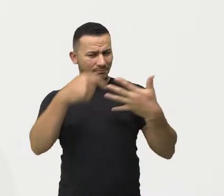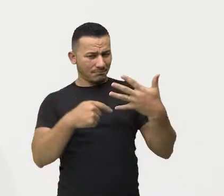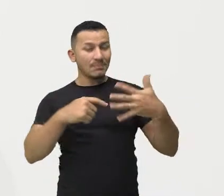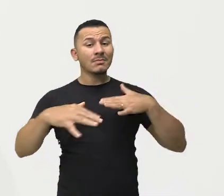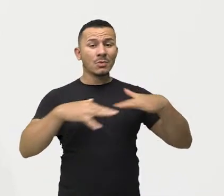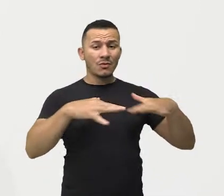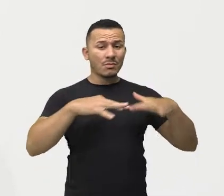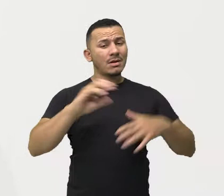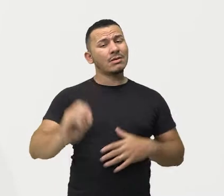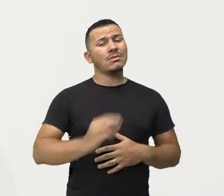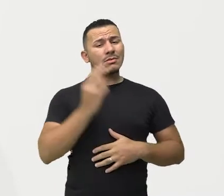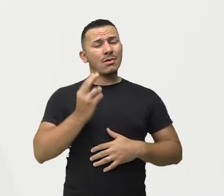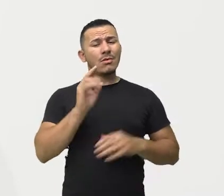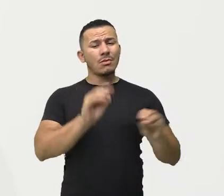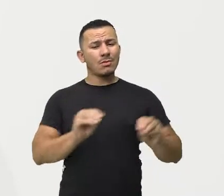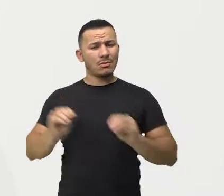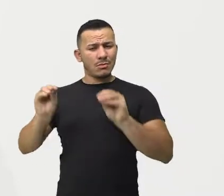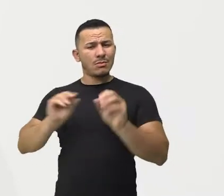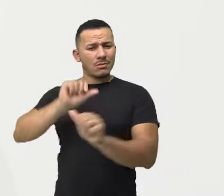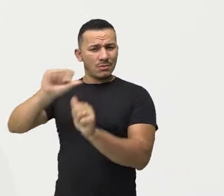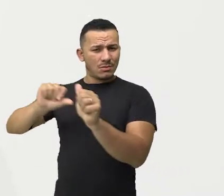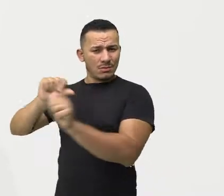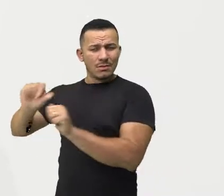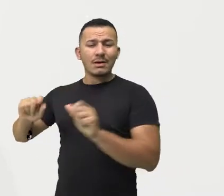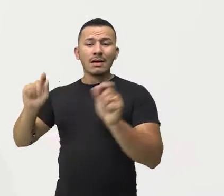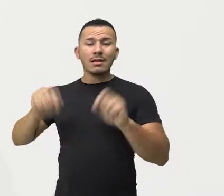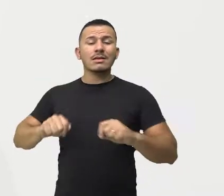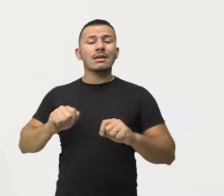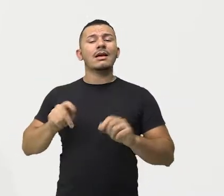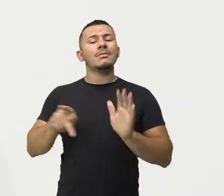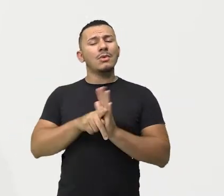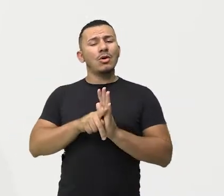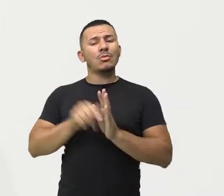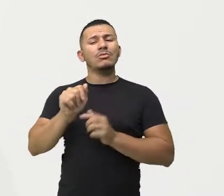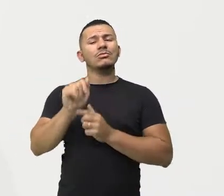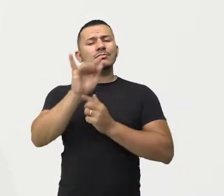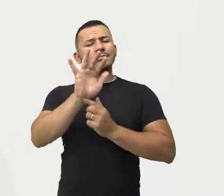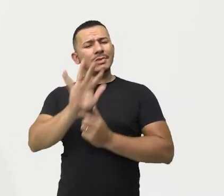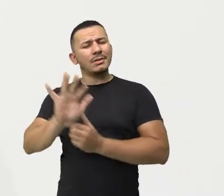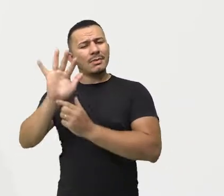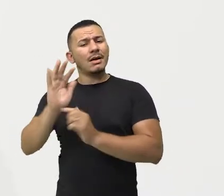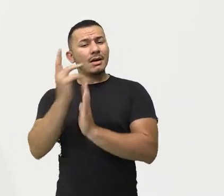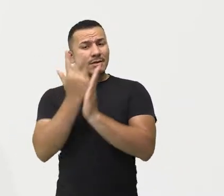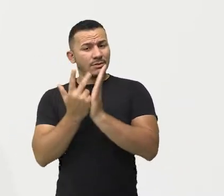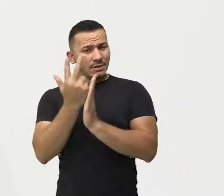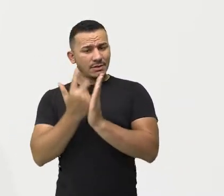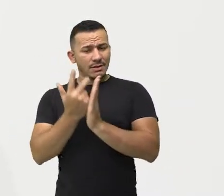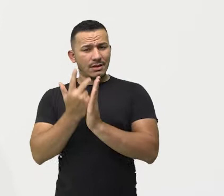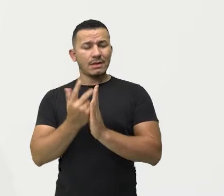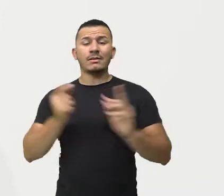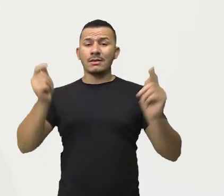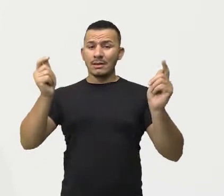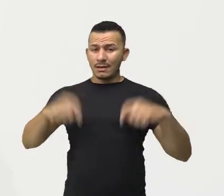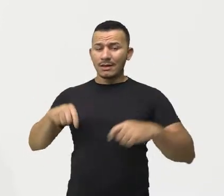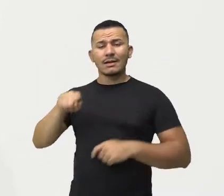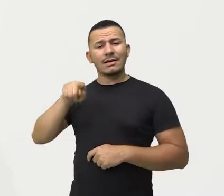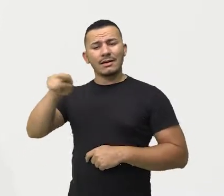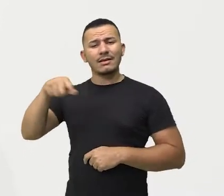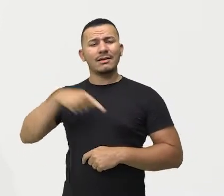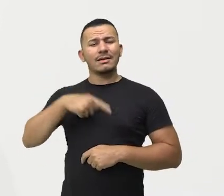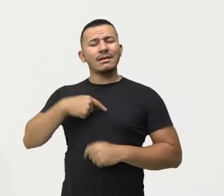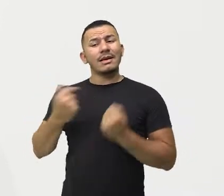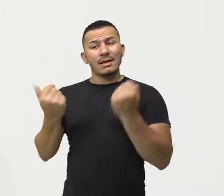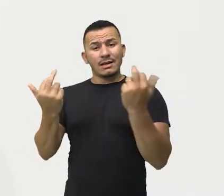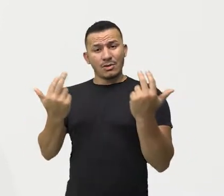ou mudanças que podemos fazer em uma figura dada, de modo que possamos obter